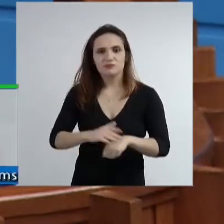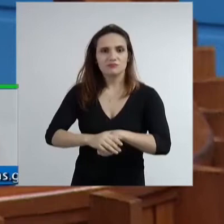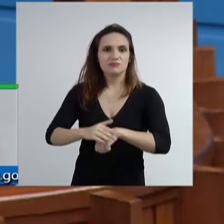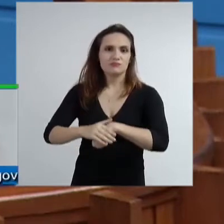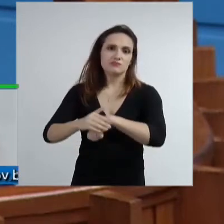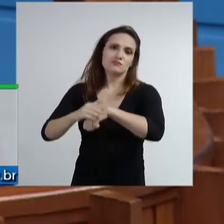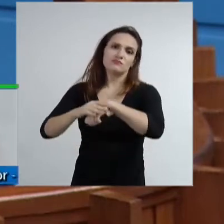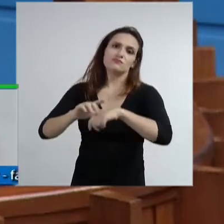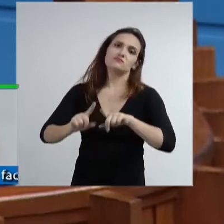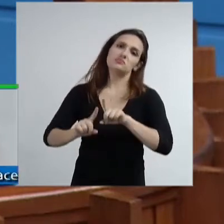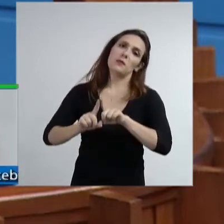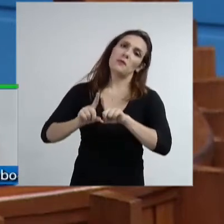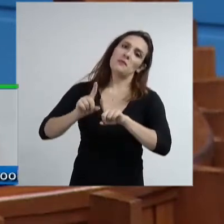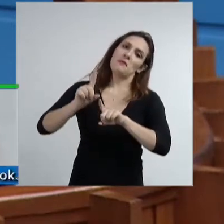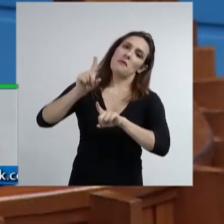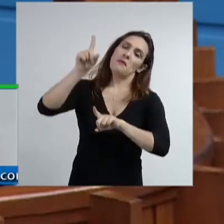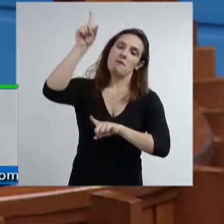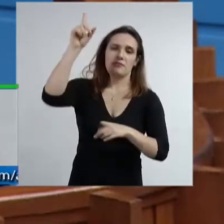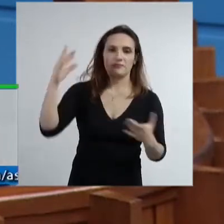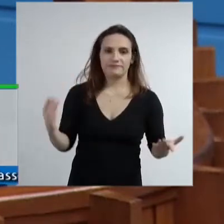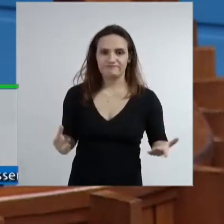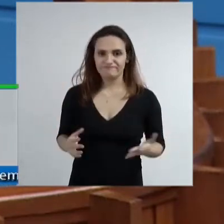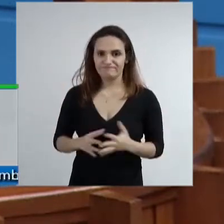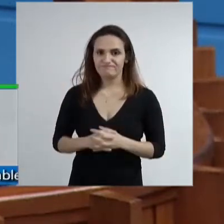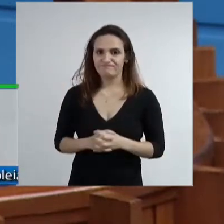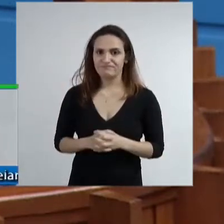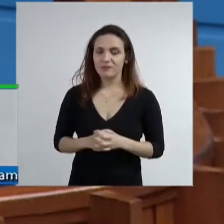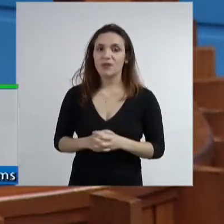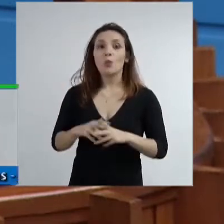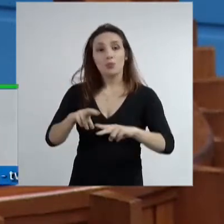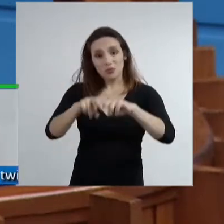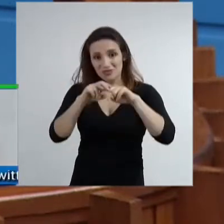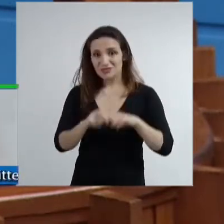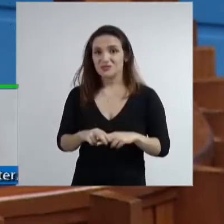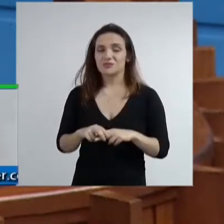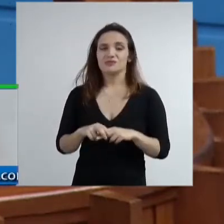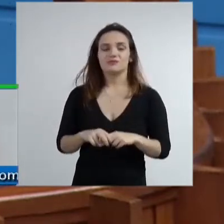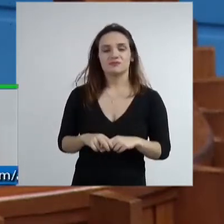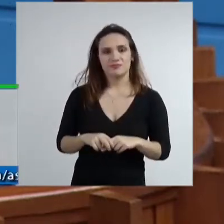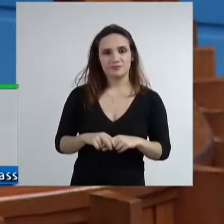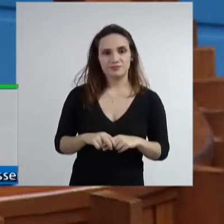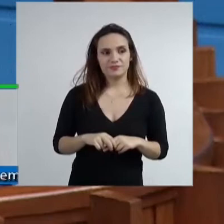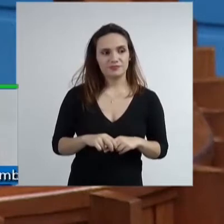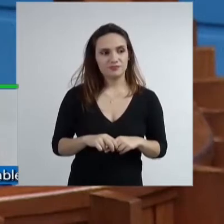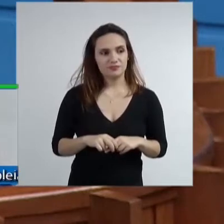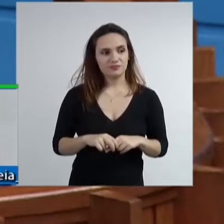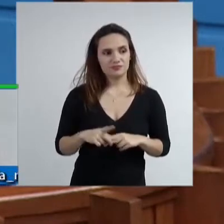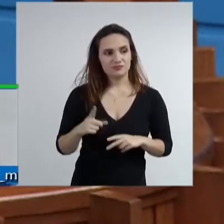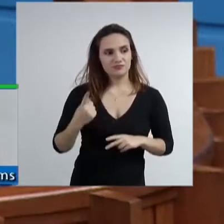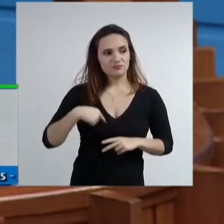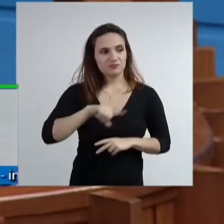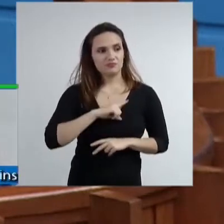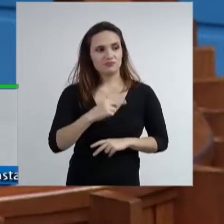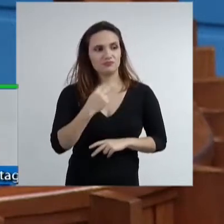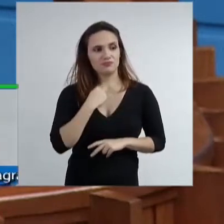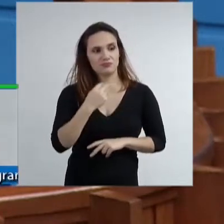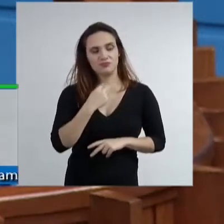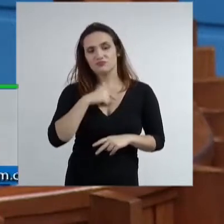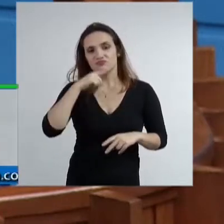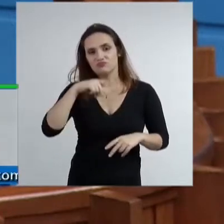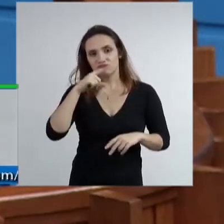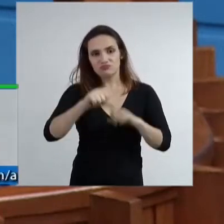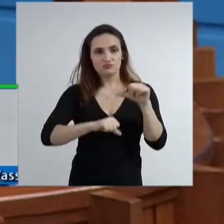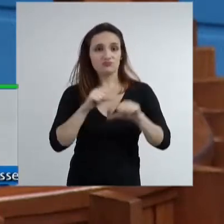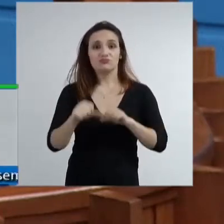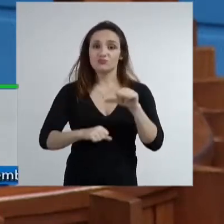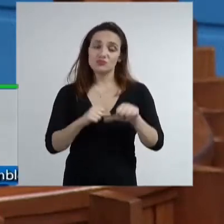aumento e, infelizmente, com tudo isso, nós não conseguimos mudar esses números,